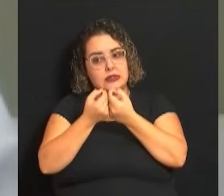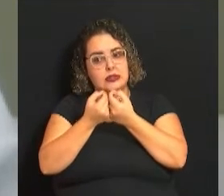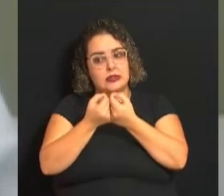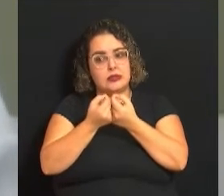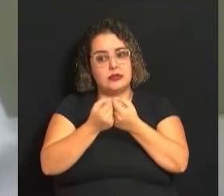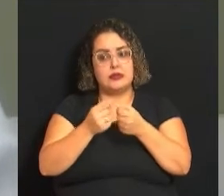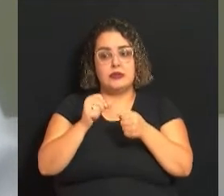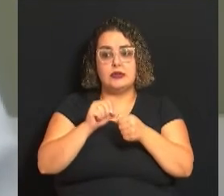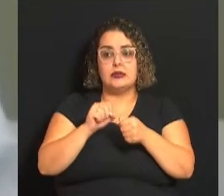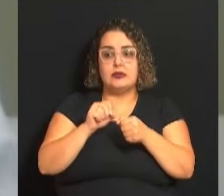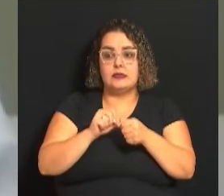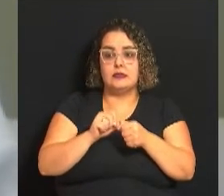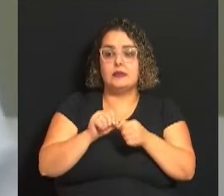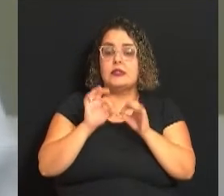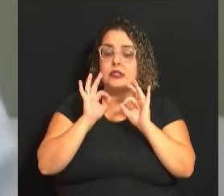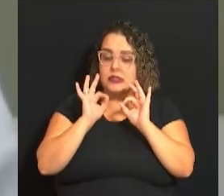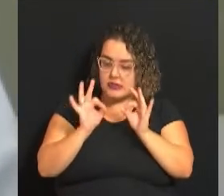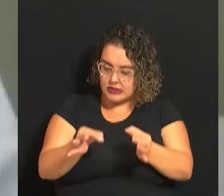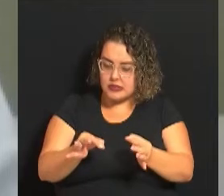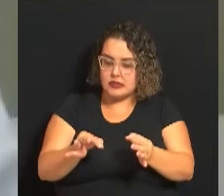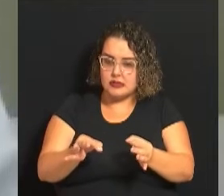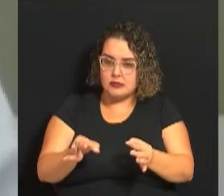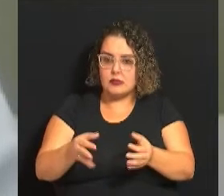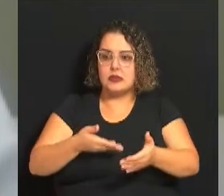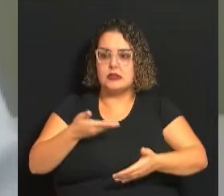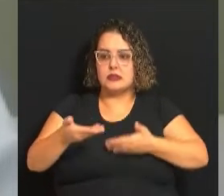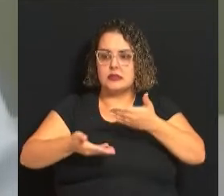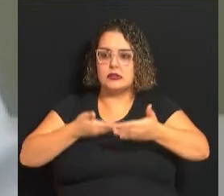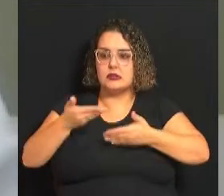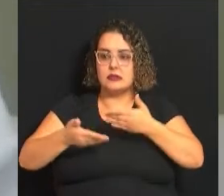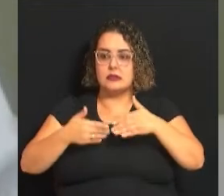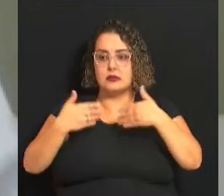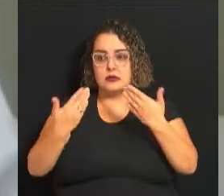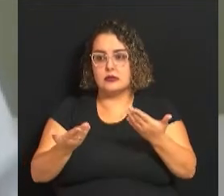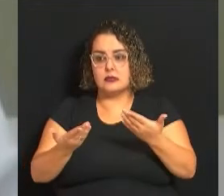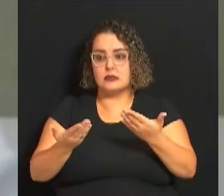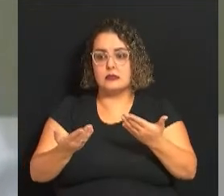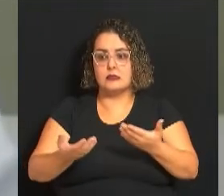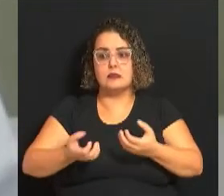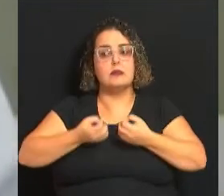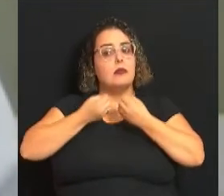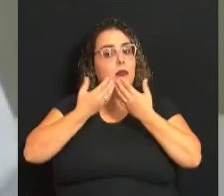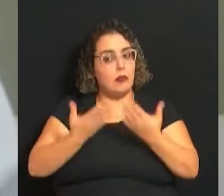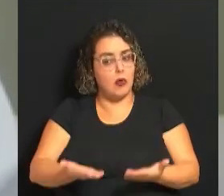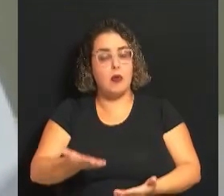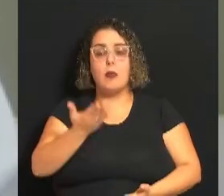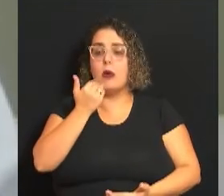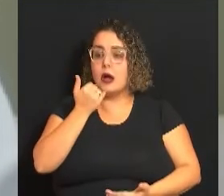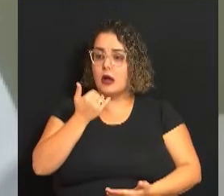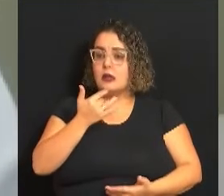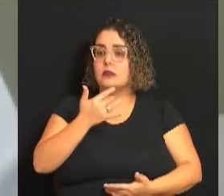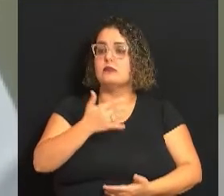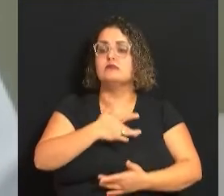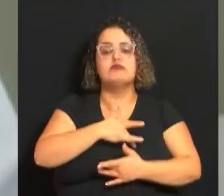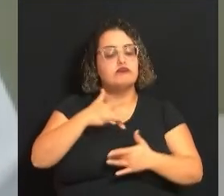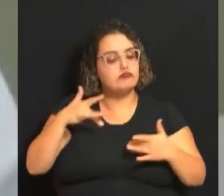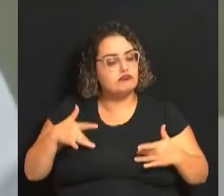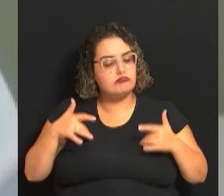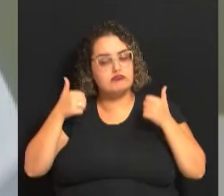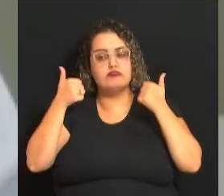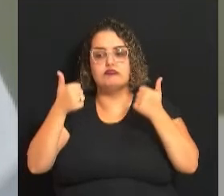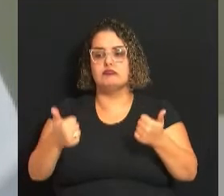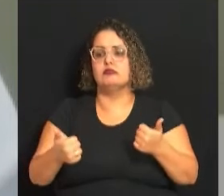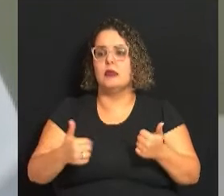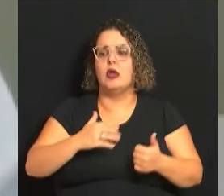maneira efetiva para se poder tratar. Então, uma boa alimentação, à base de